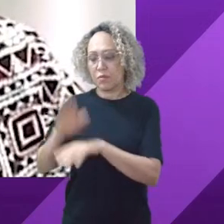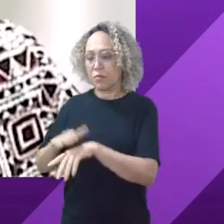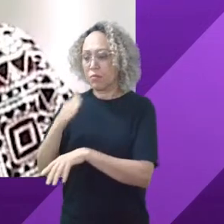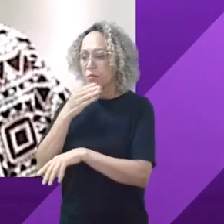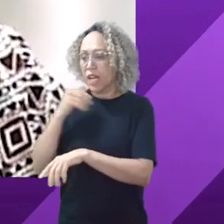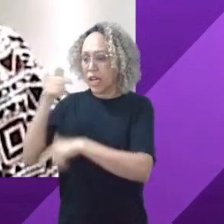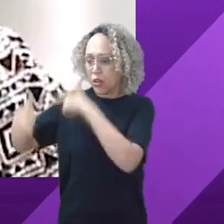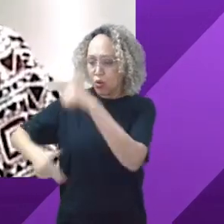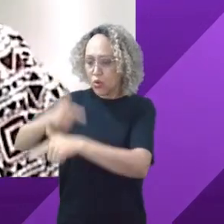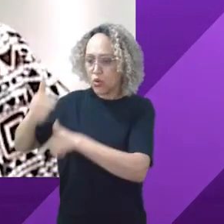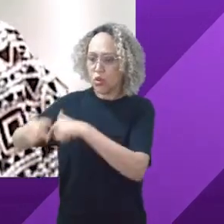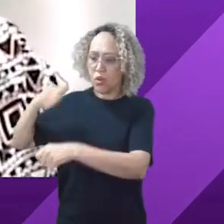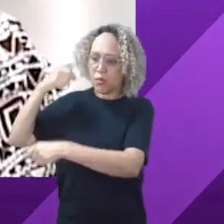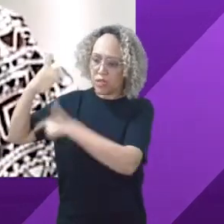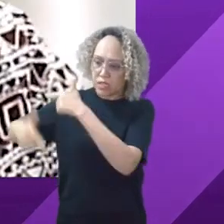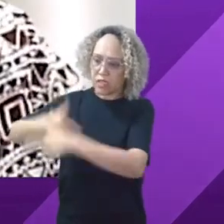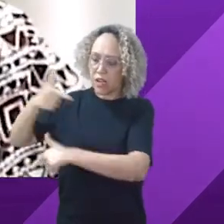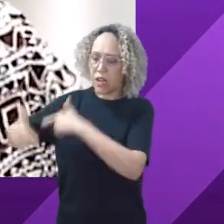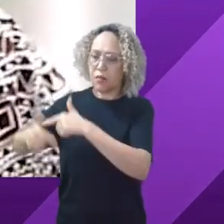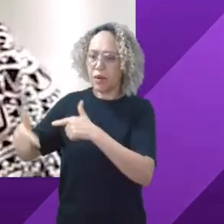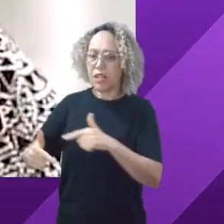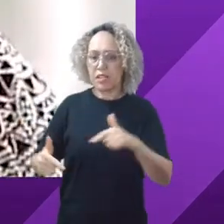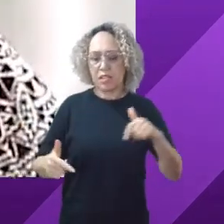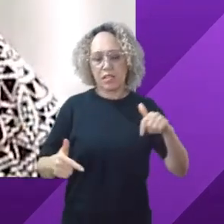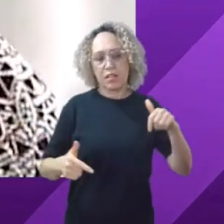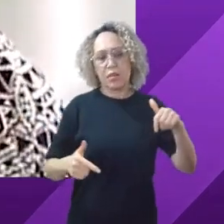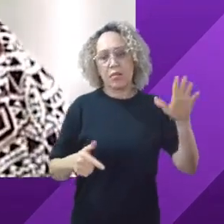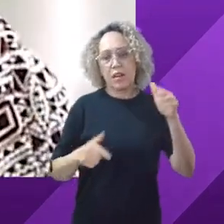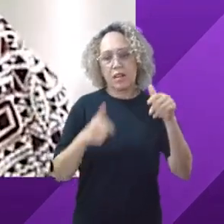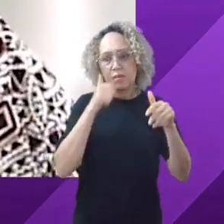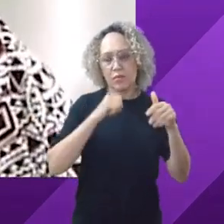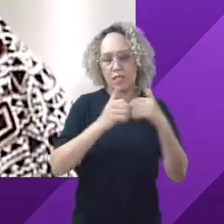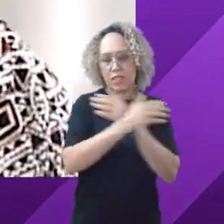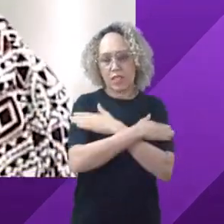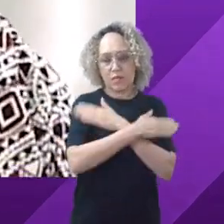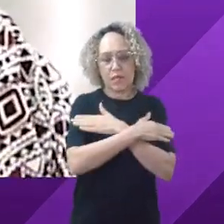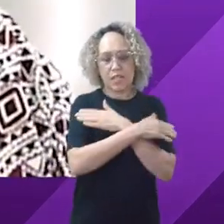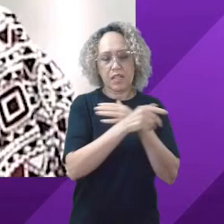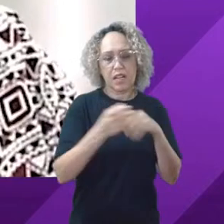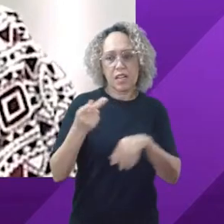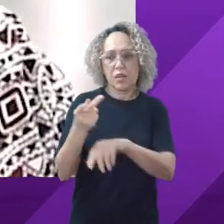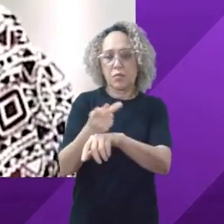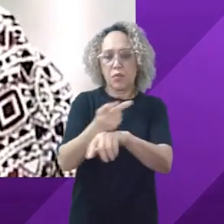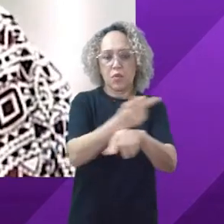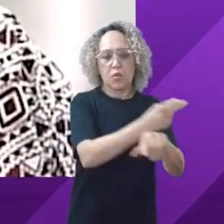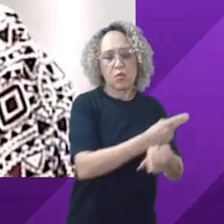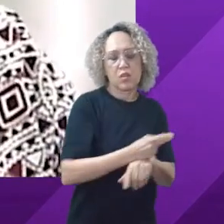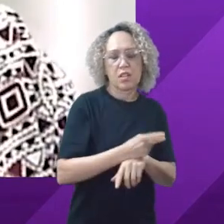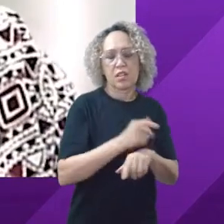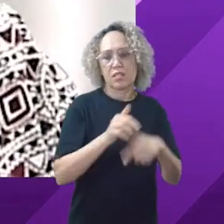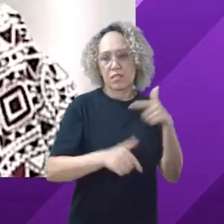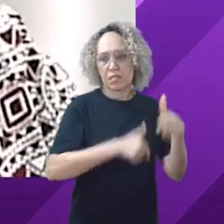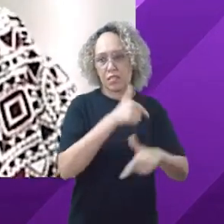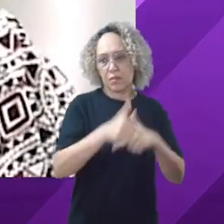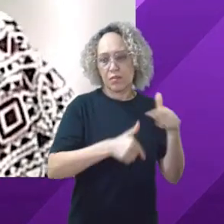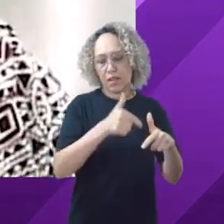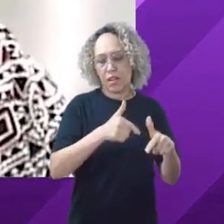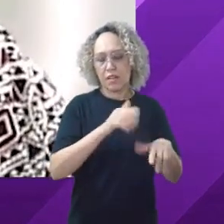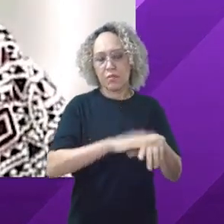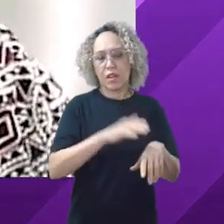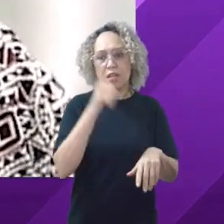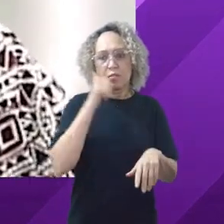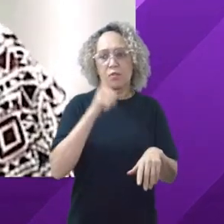no movimento contrário, mais mulheres desempregadas procurando trabalho do que homens, mais